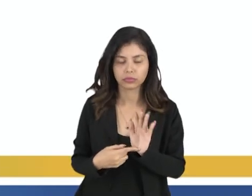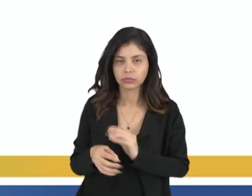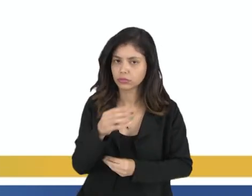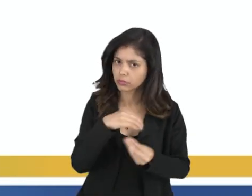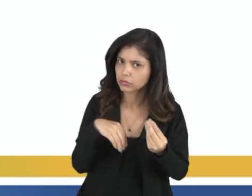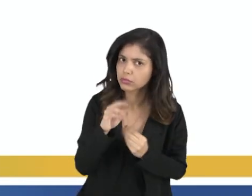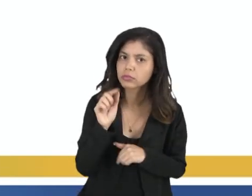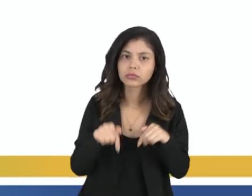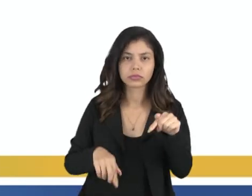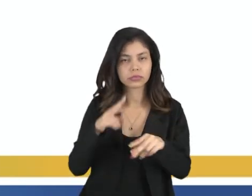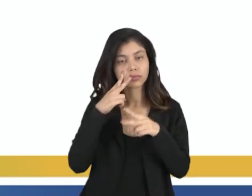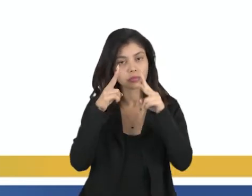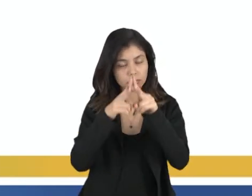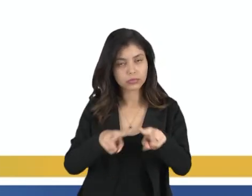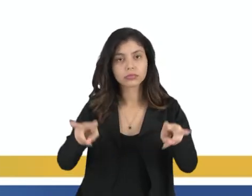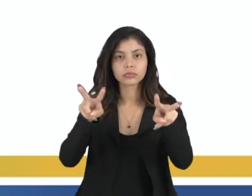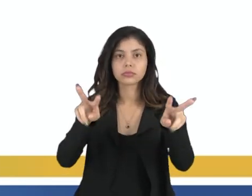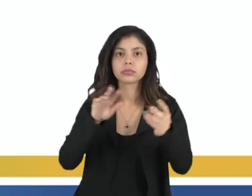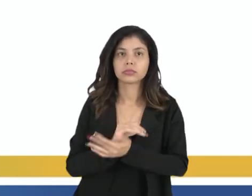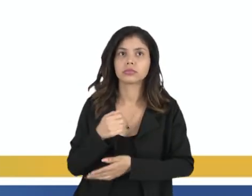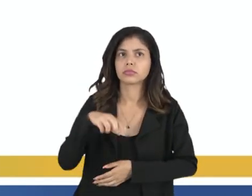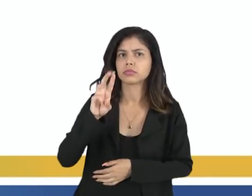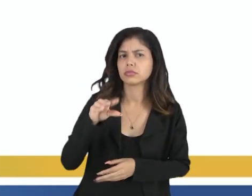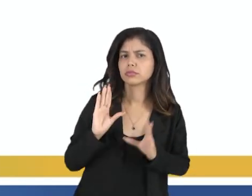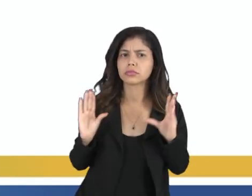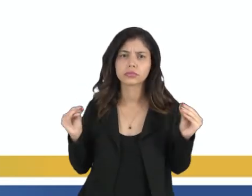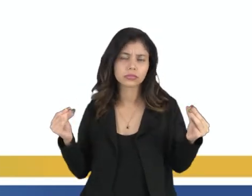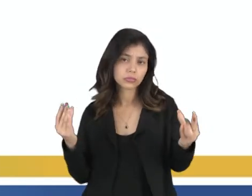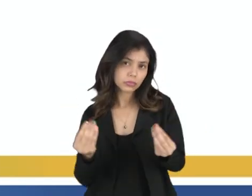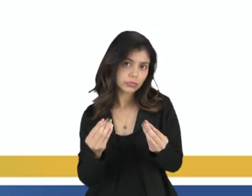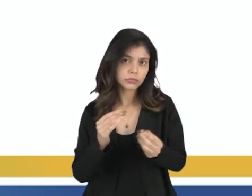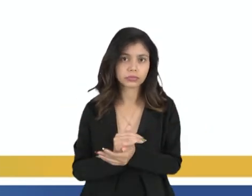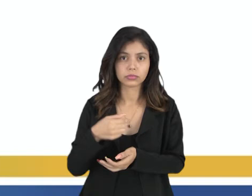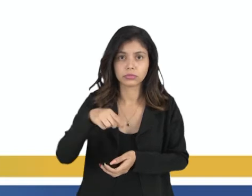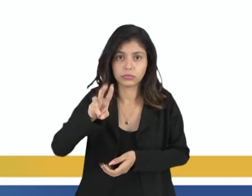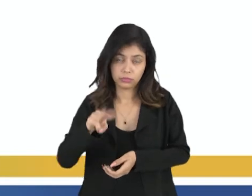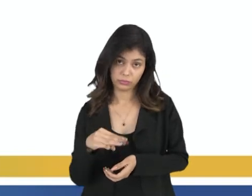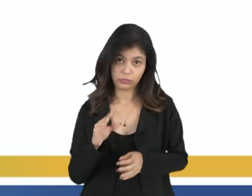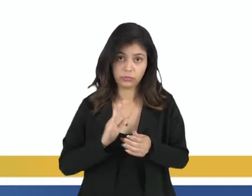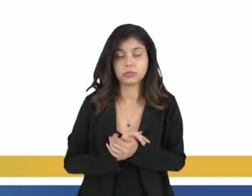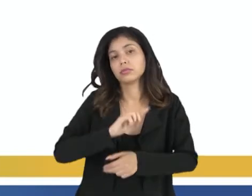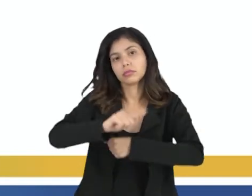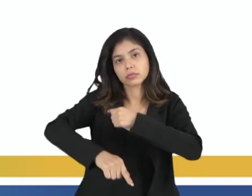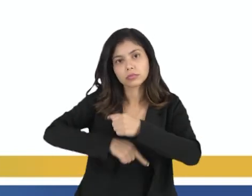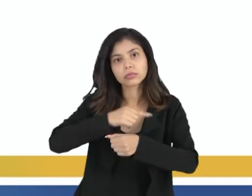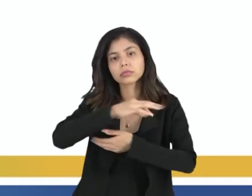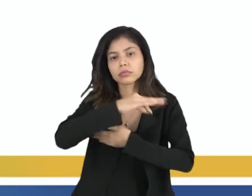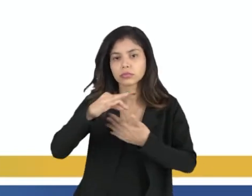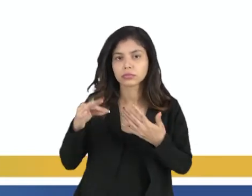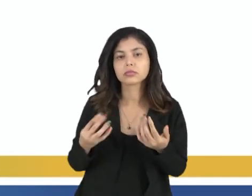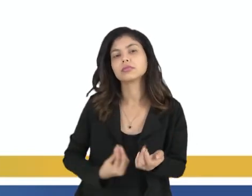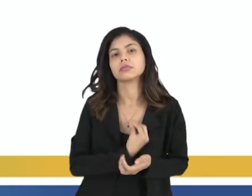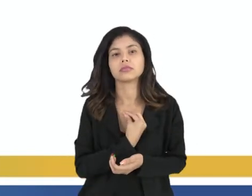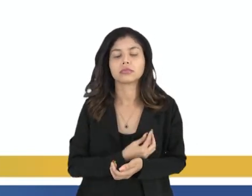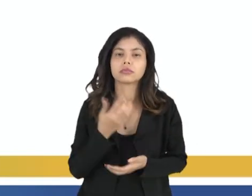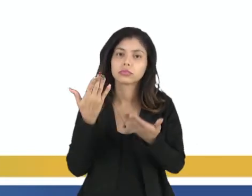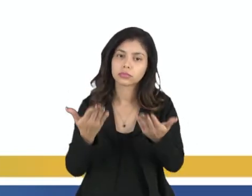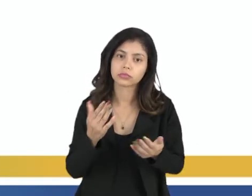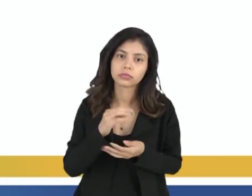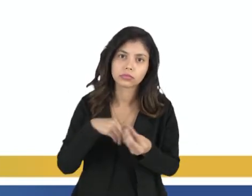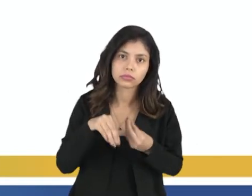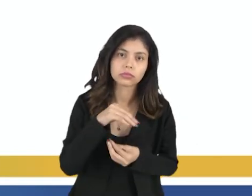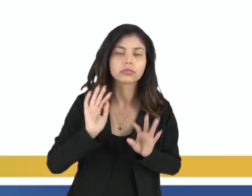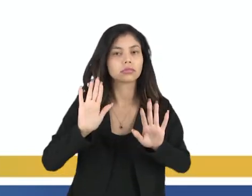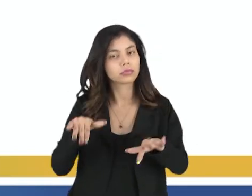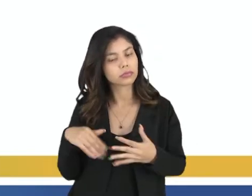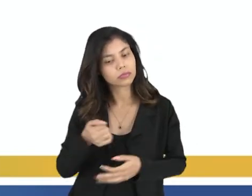para a gente visualizar quem são as substâncias, quem são os átomos dos elementos químicos presentes nessa reação,